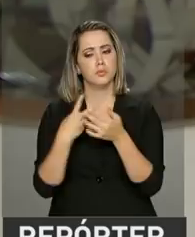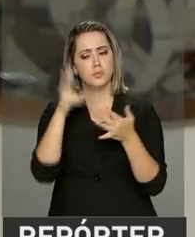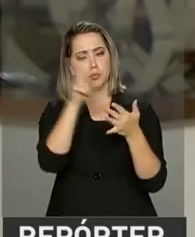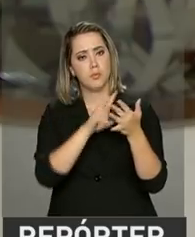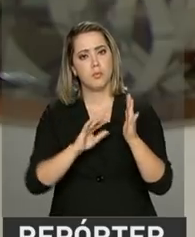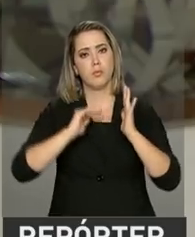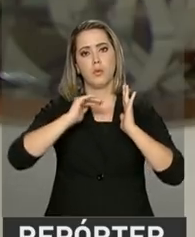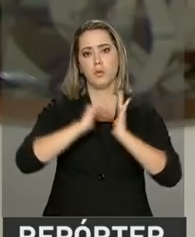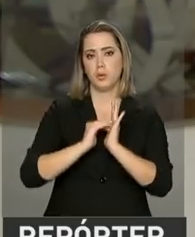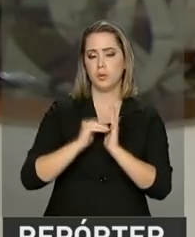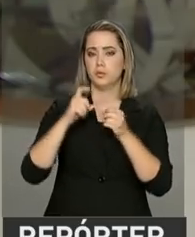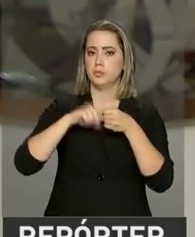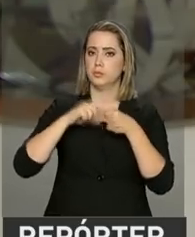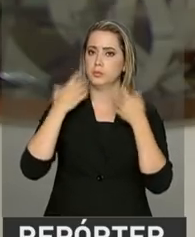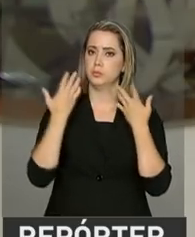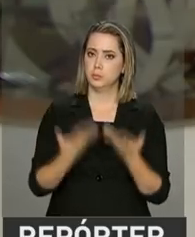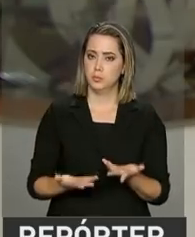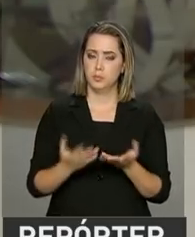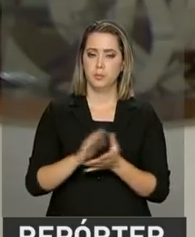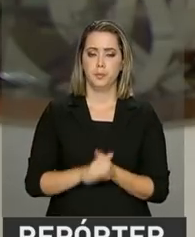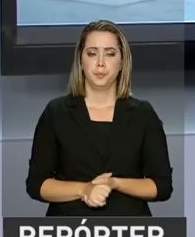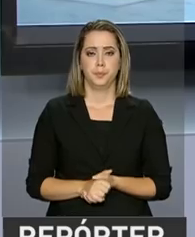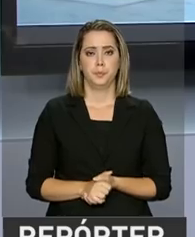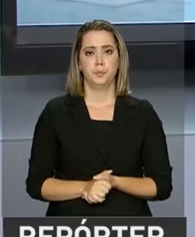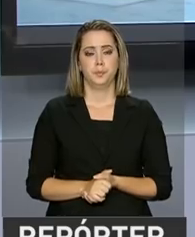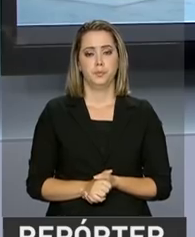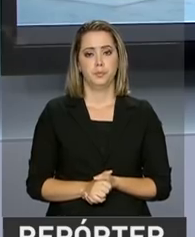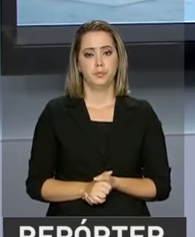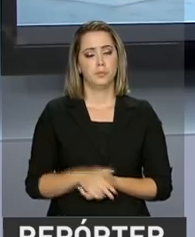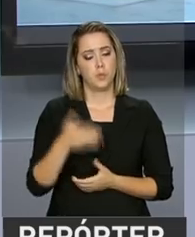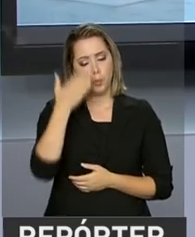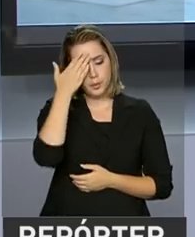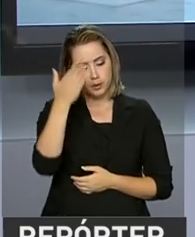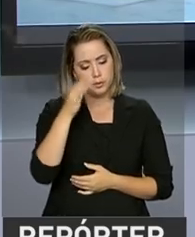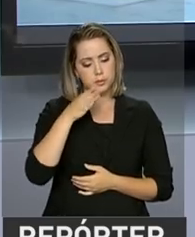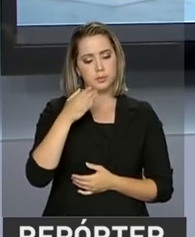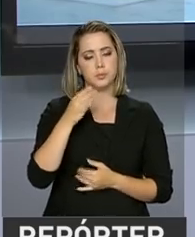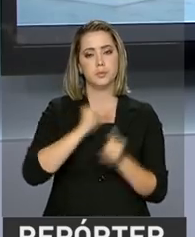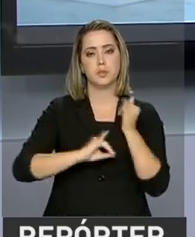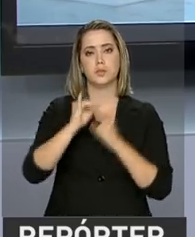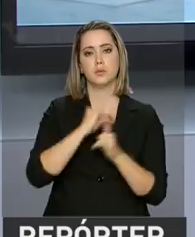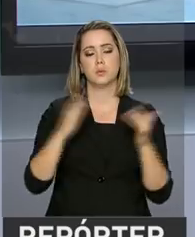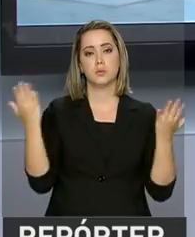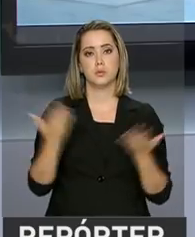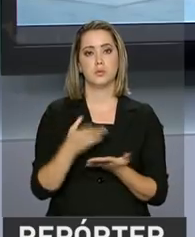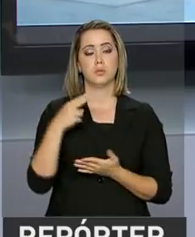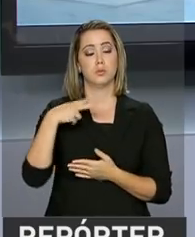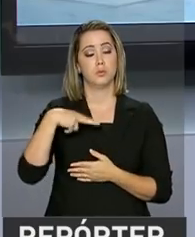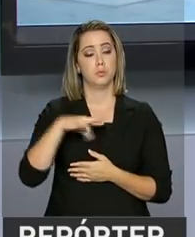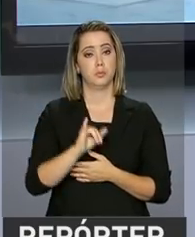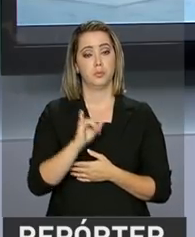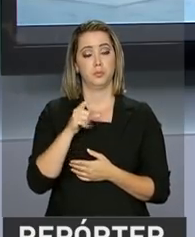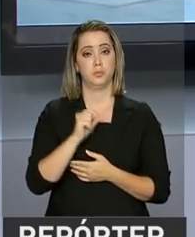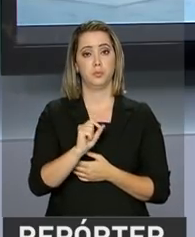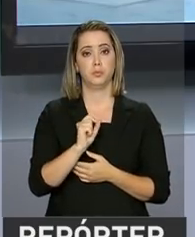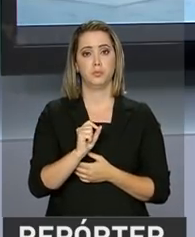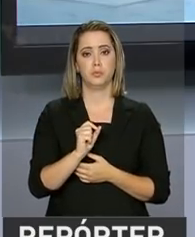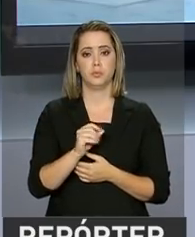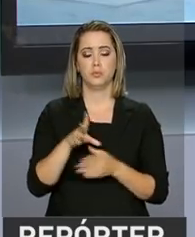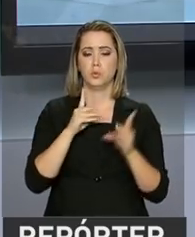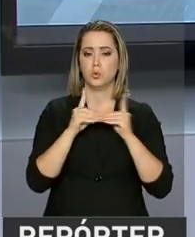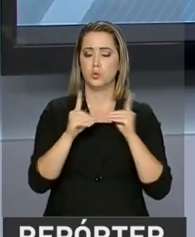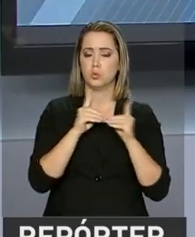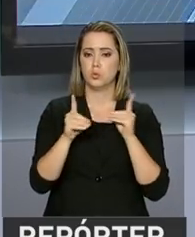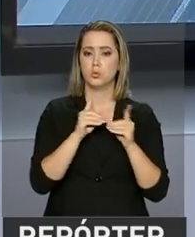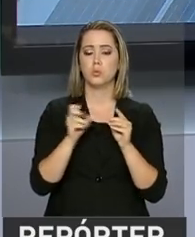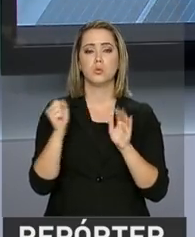do senado eu volto com você no estúdio jaime pereira obrigado pelas informações ao vivo sobre a reforma da previdência que está sendo discutida